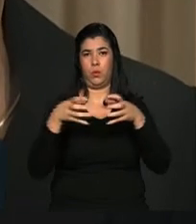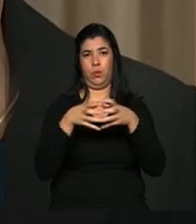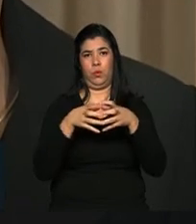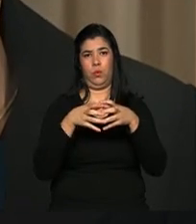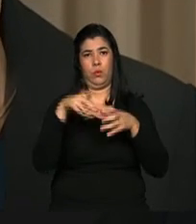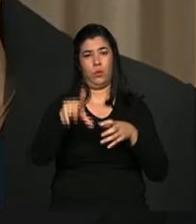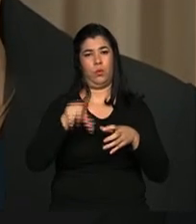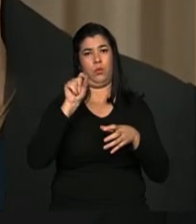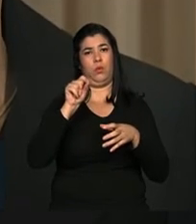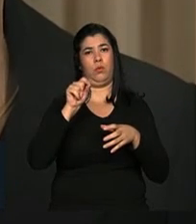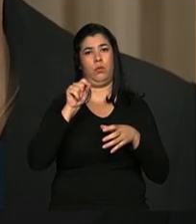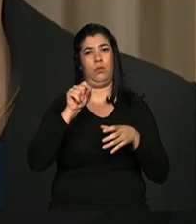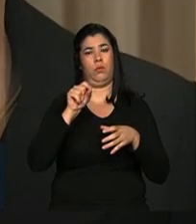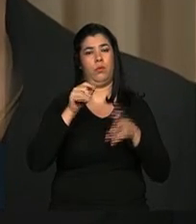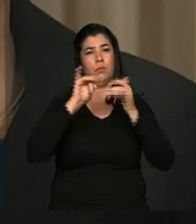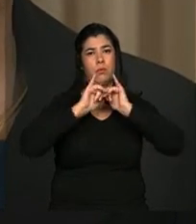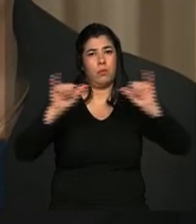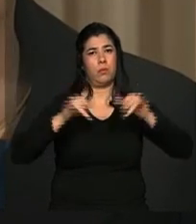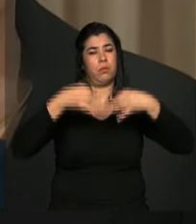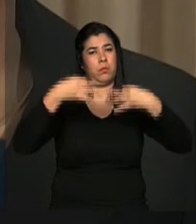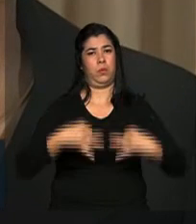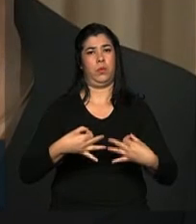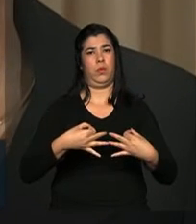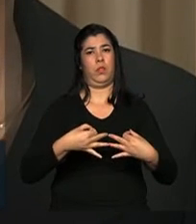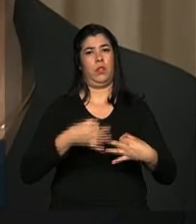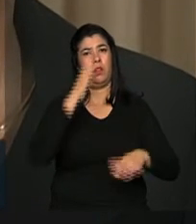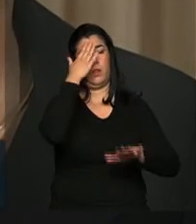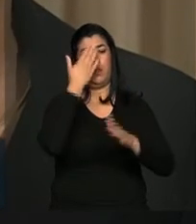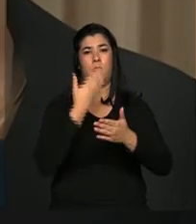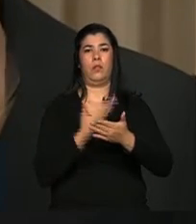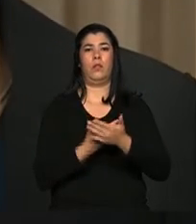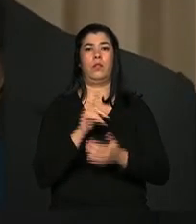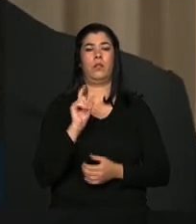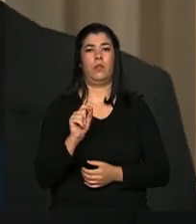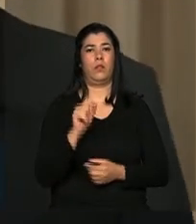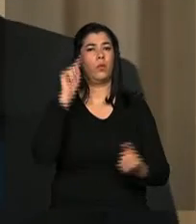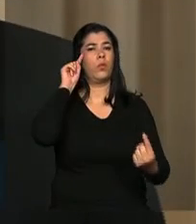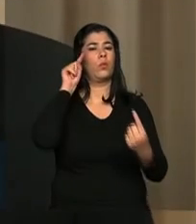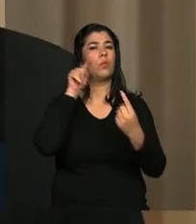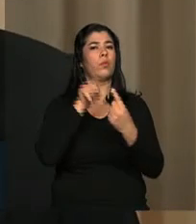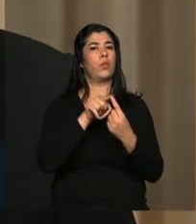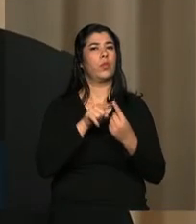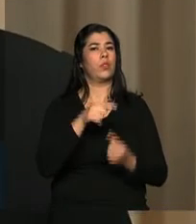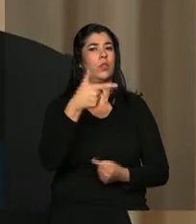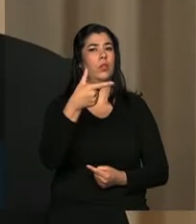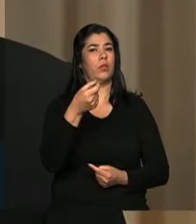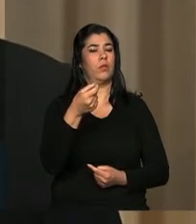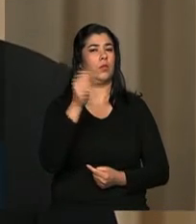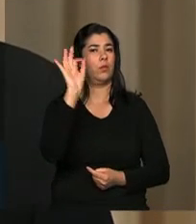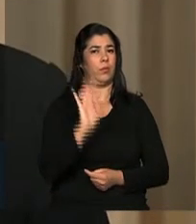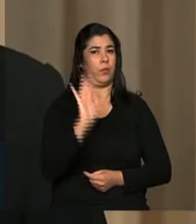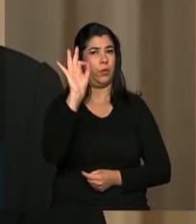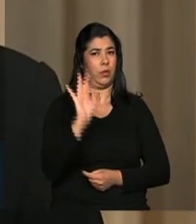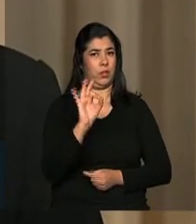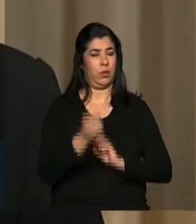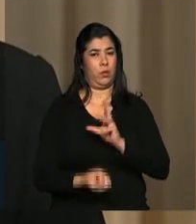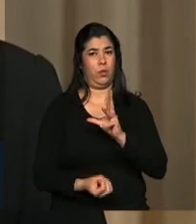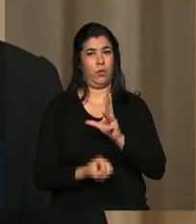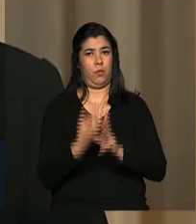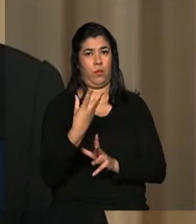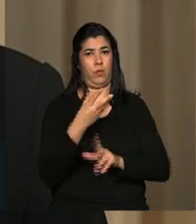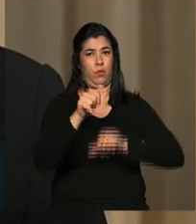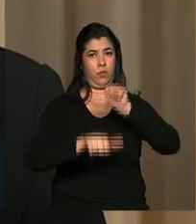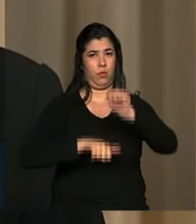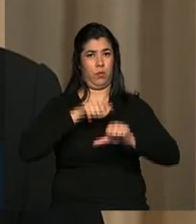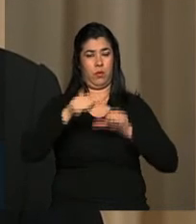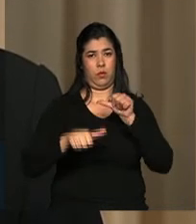do compromisso alcançado por nós. Acredito que a meta de 20% de fontes renováveis